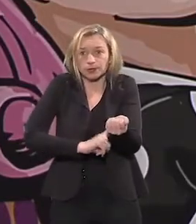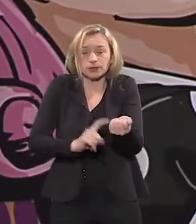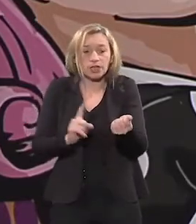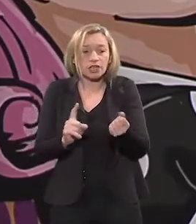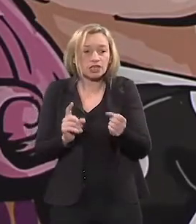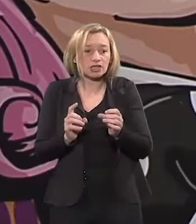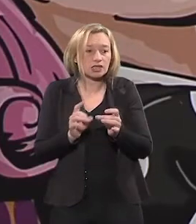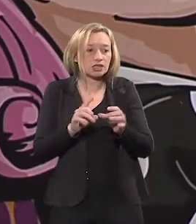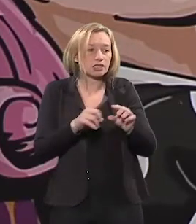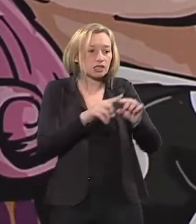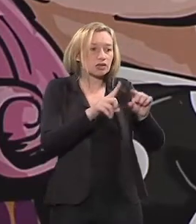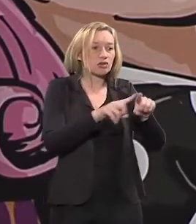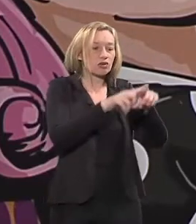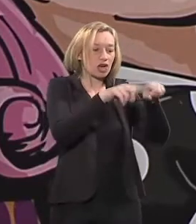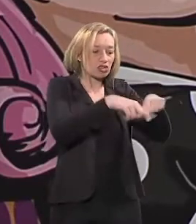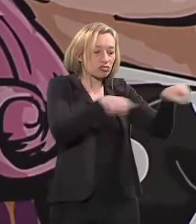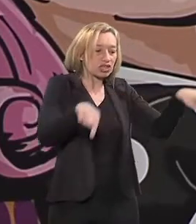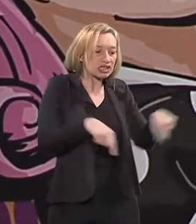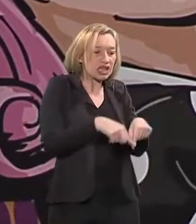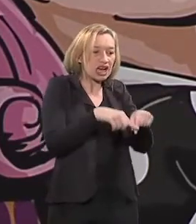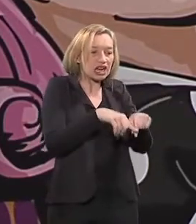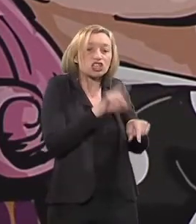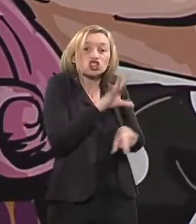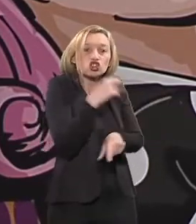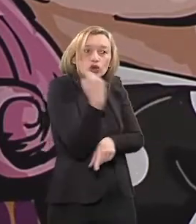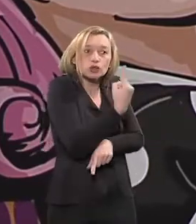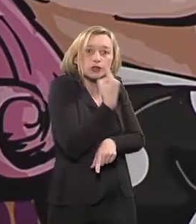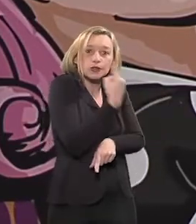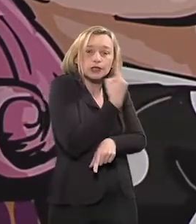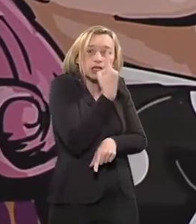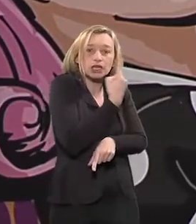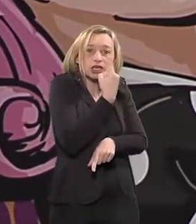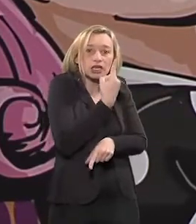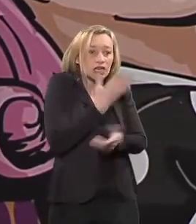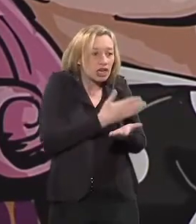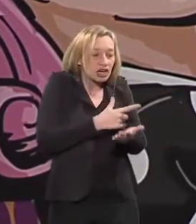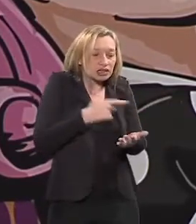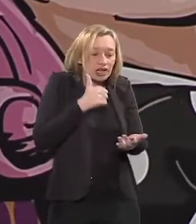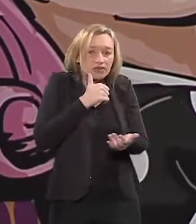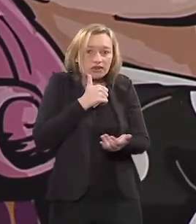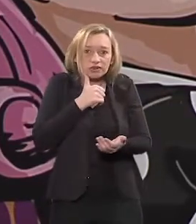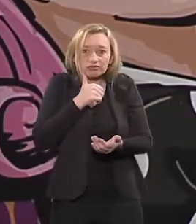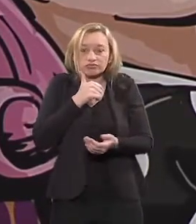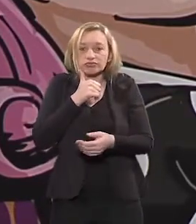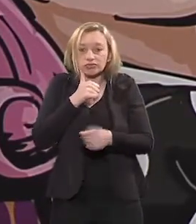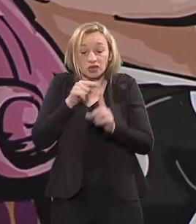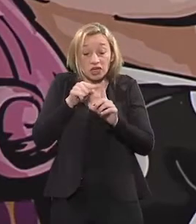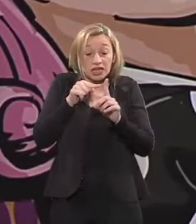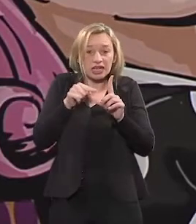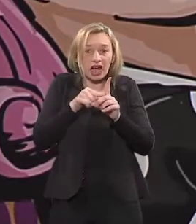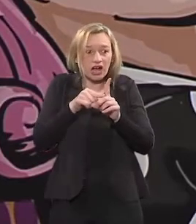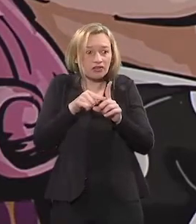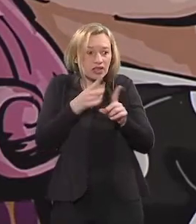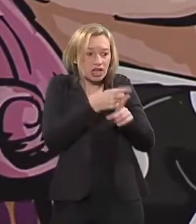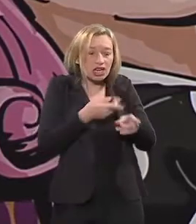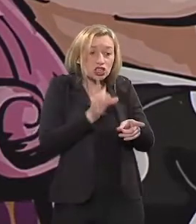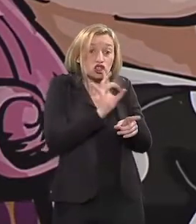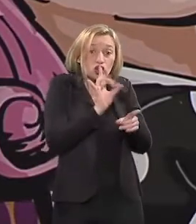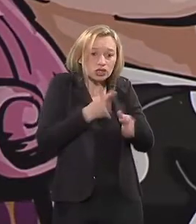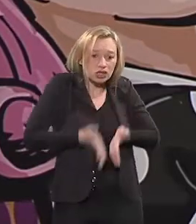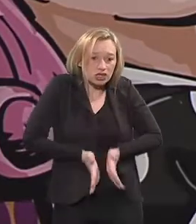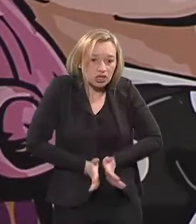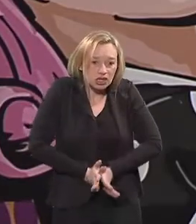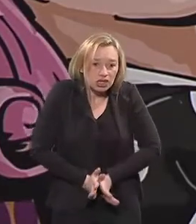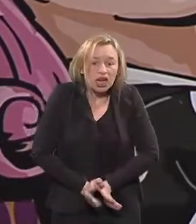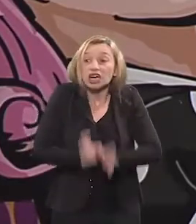eles isolaram ela numa sala, né? E ali ela ela estava grávida já, e ela deu à luz dentro